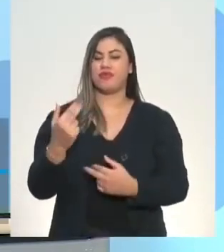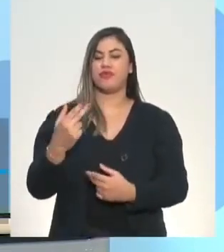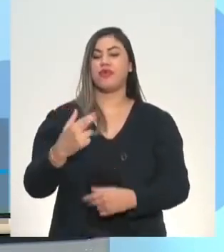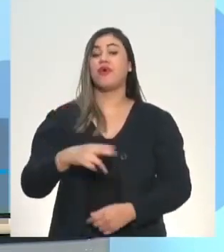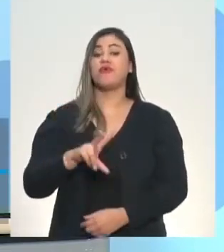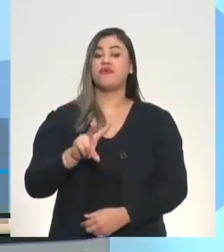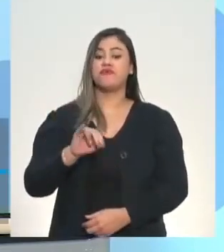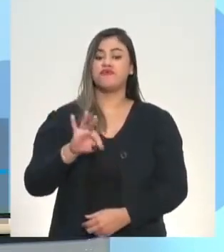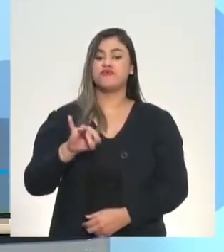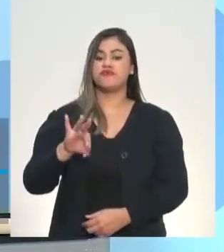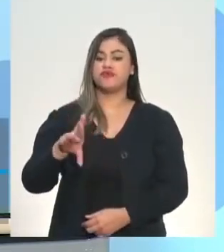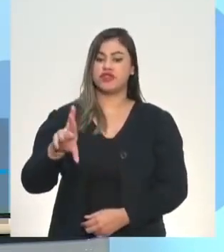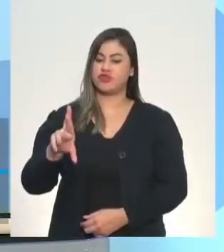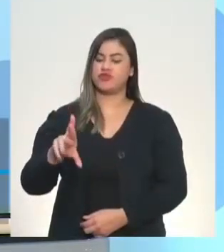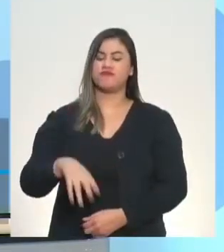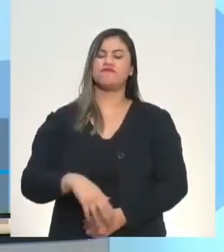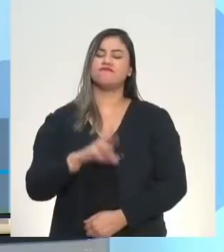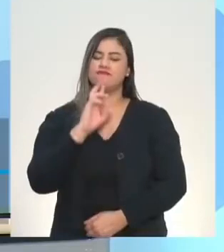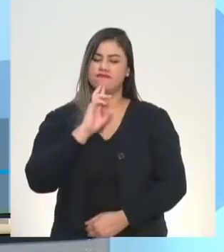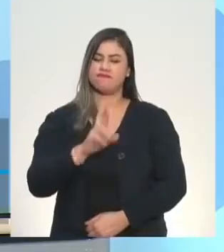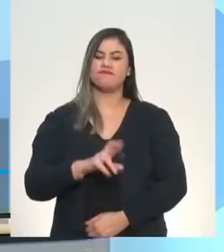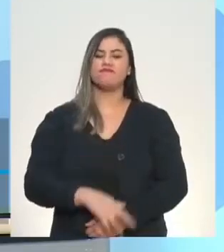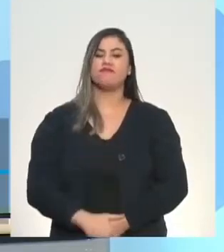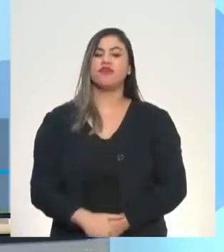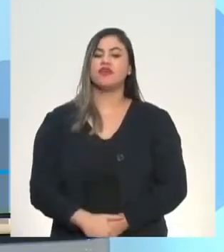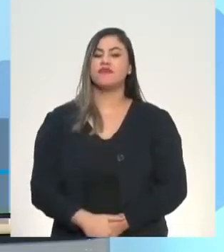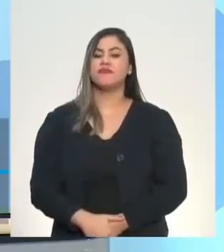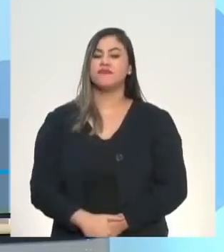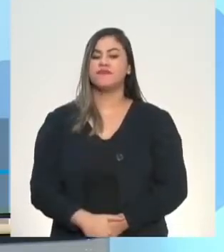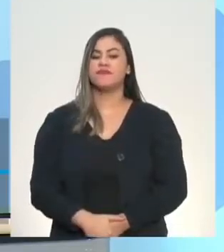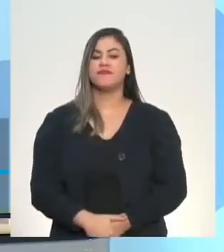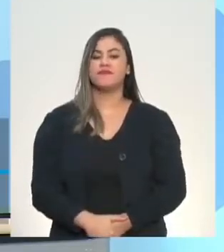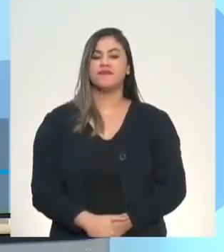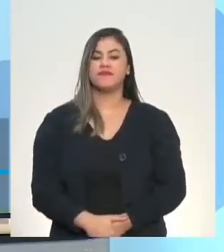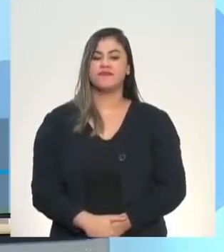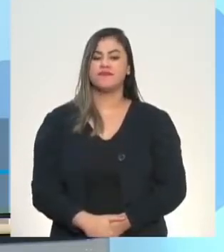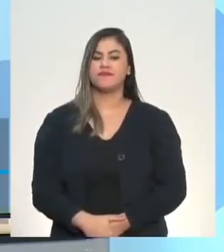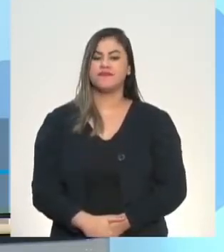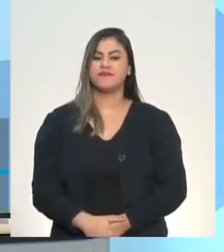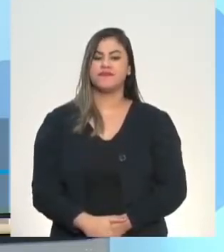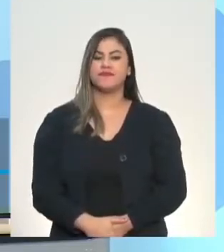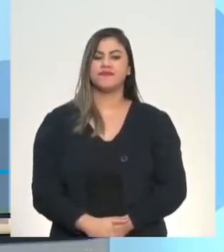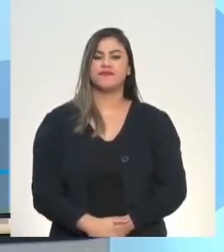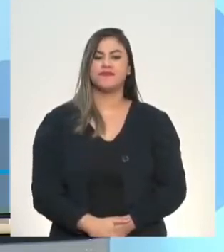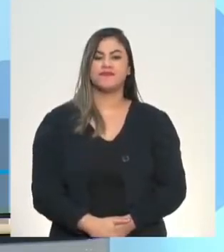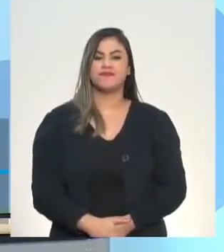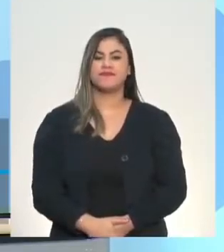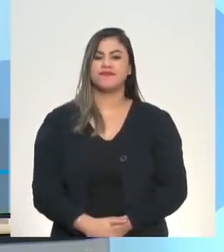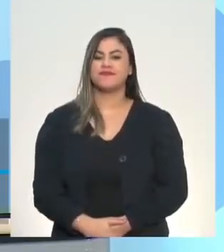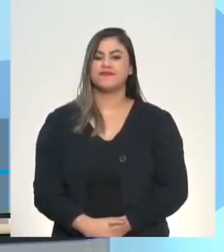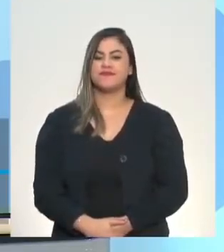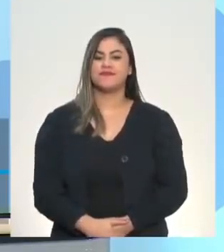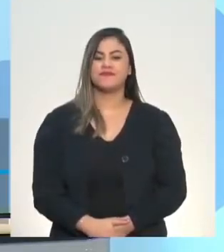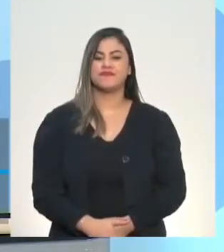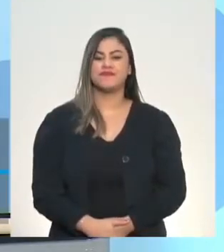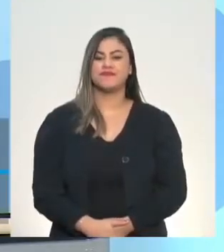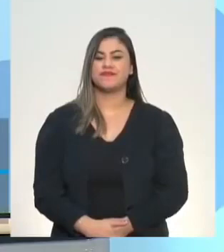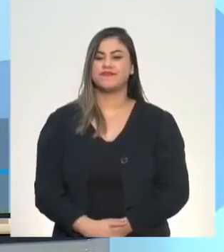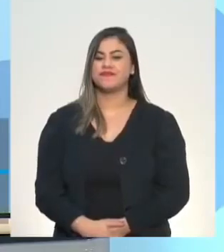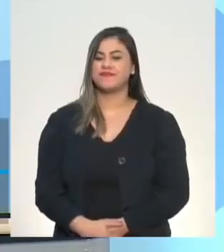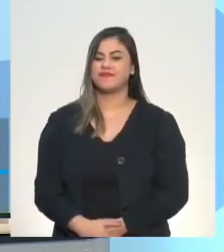a Brazilian musician. E também he was born in January 25, 1927. That's